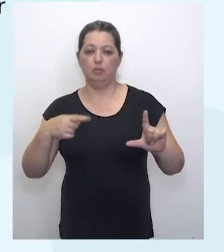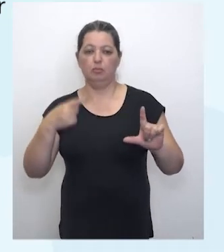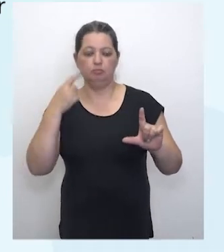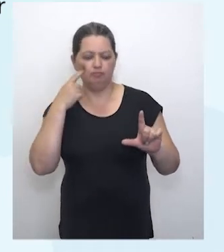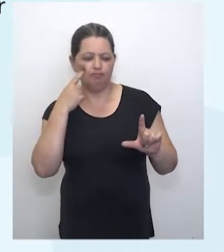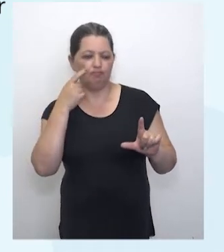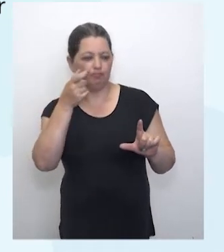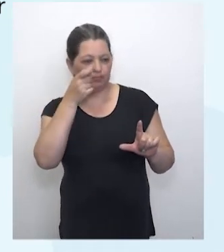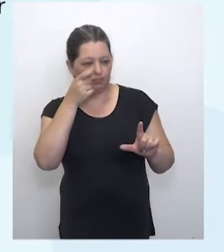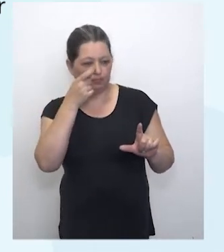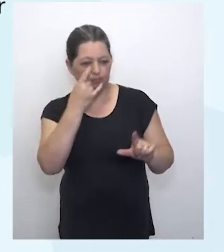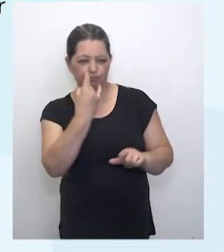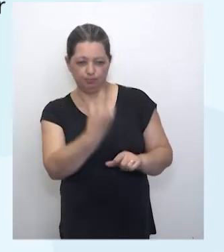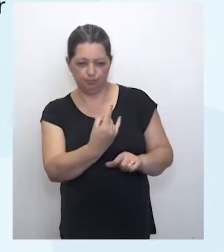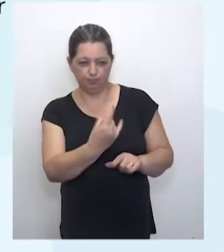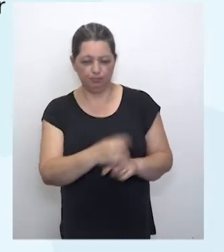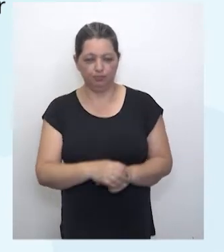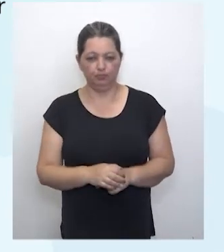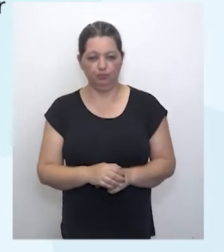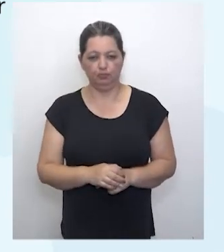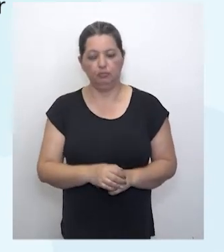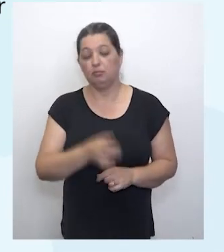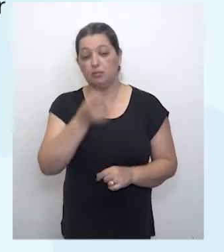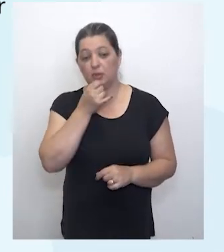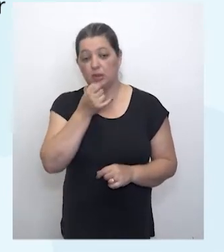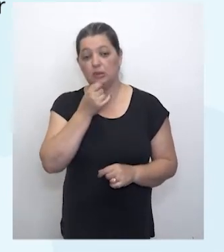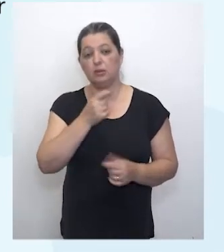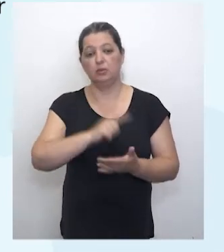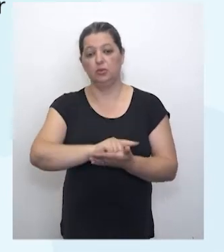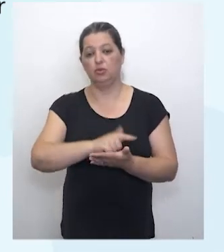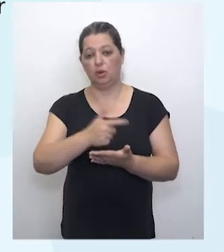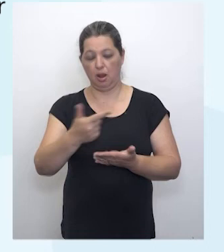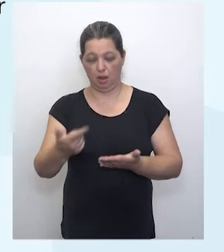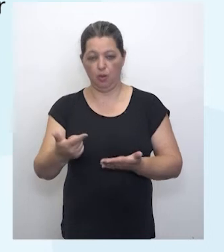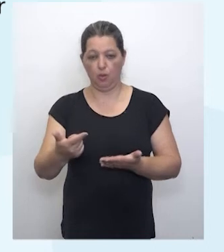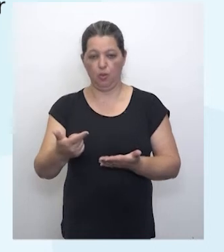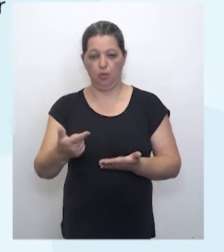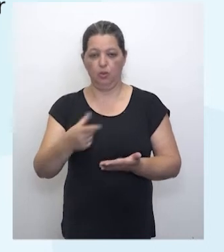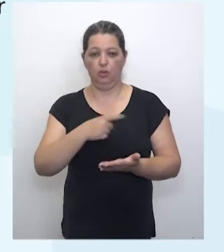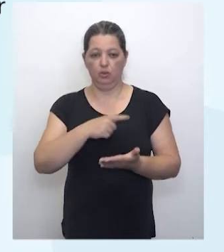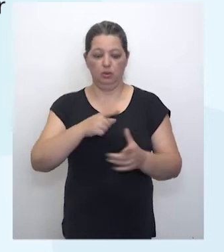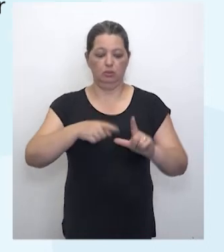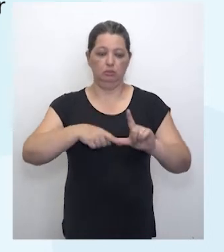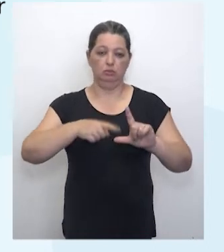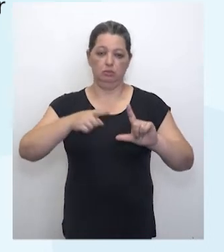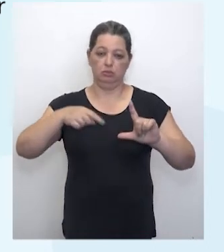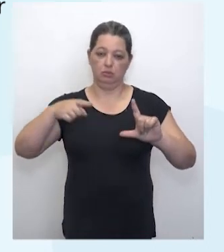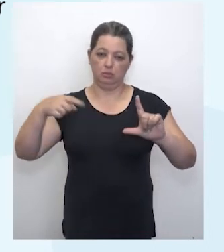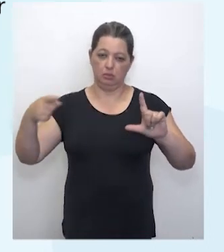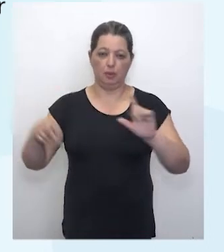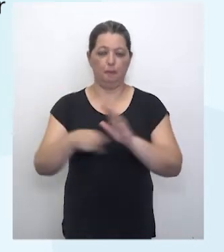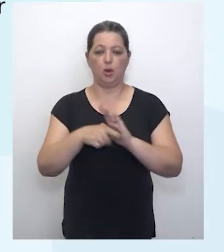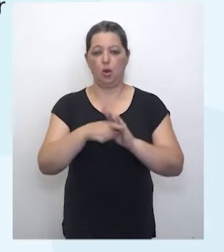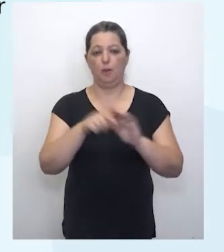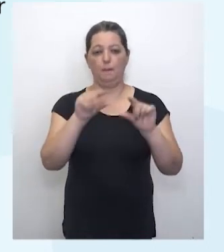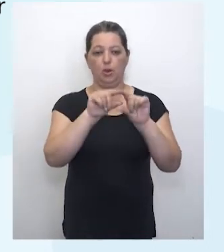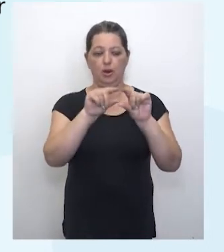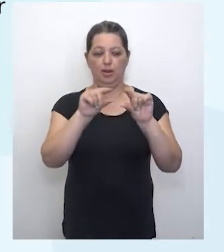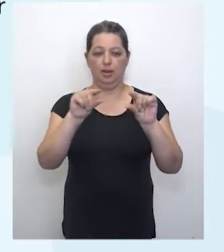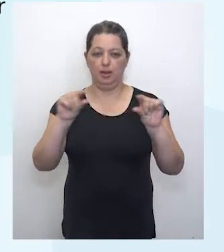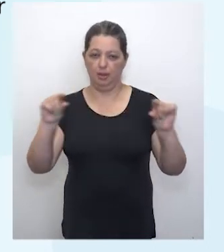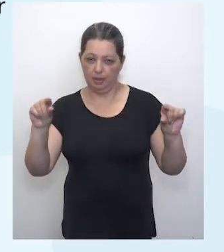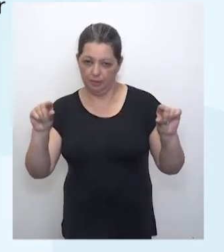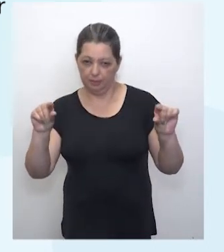atraente. É claro que se você tiver lá, por exemplo, num jornal, e você tem um gráfico de linha, só uma linha,